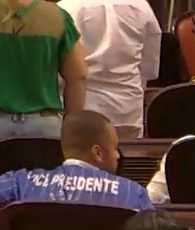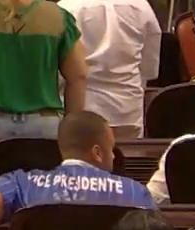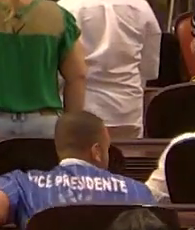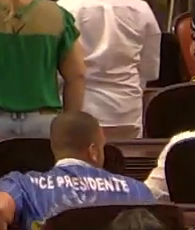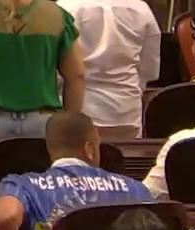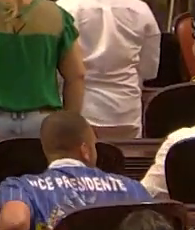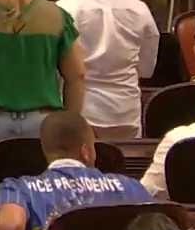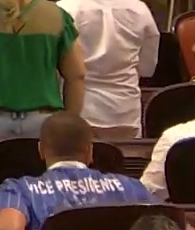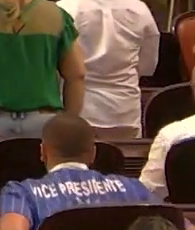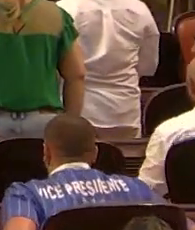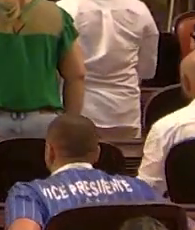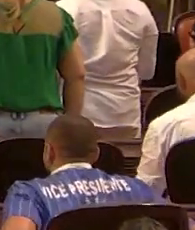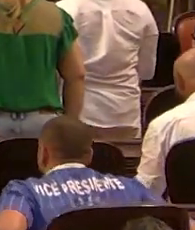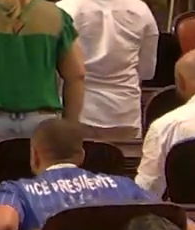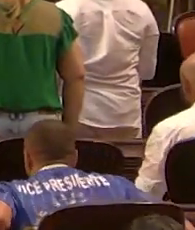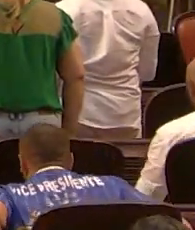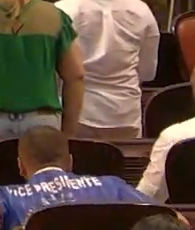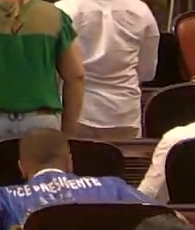Senhor. Coisa linda.